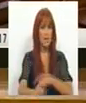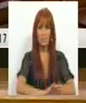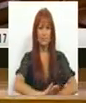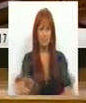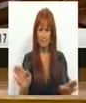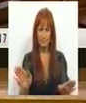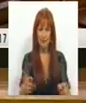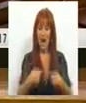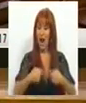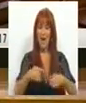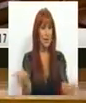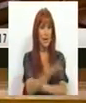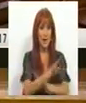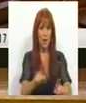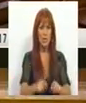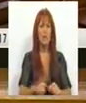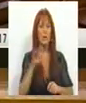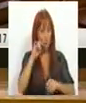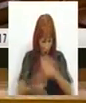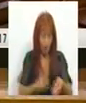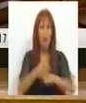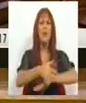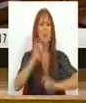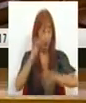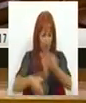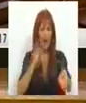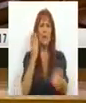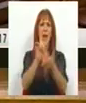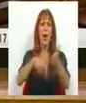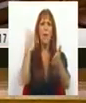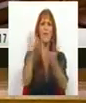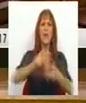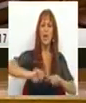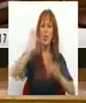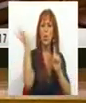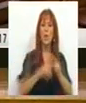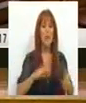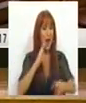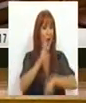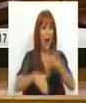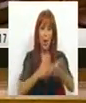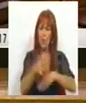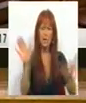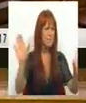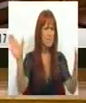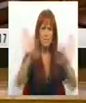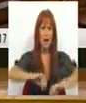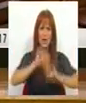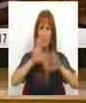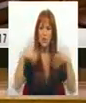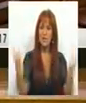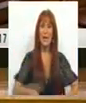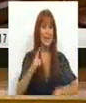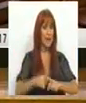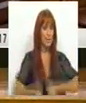custar. Não gastar e aguentar. Aguentar até ao final do ano. Aguentar o mais possível.